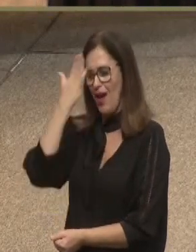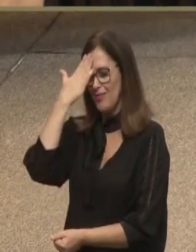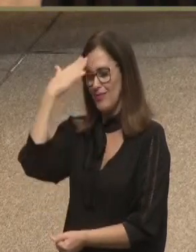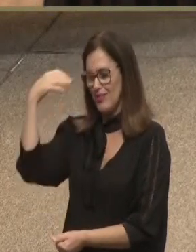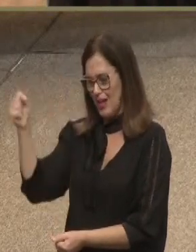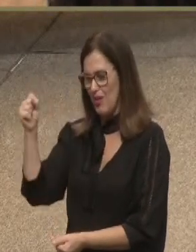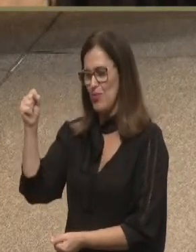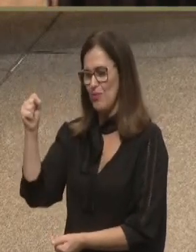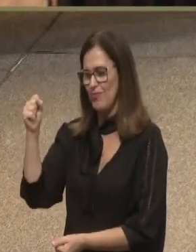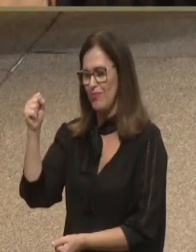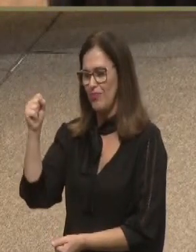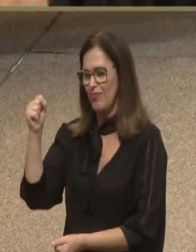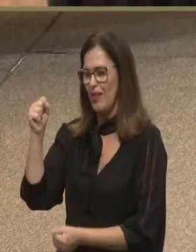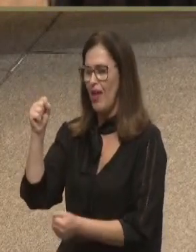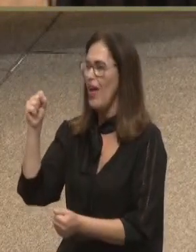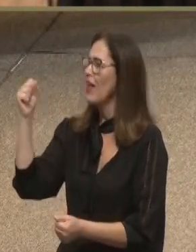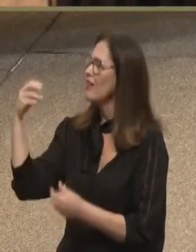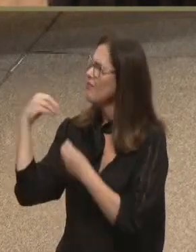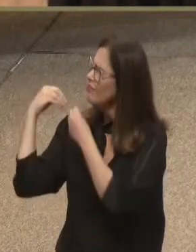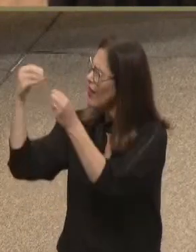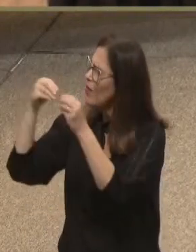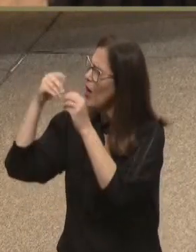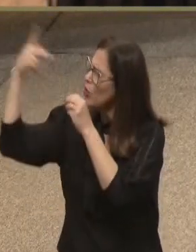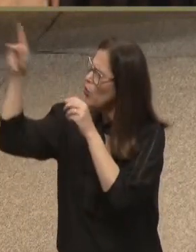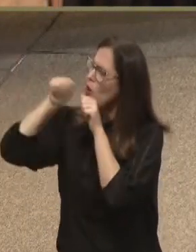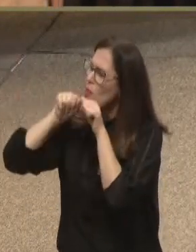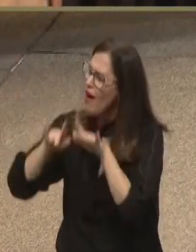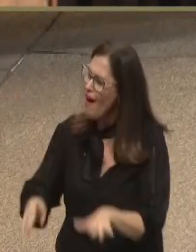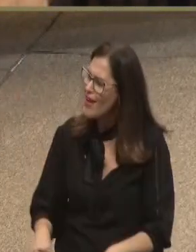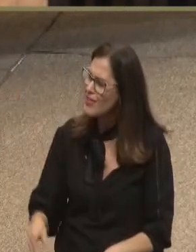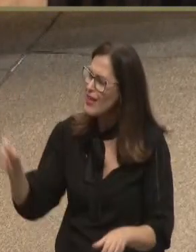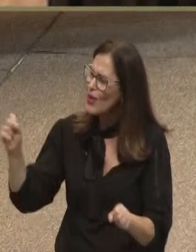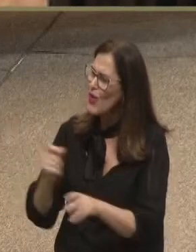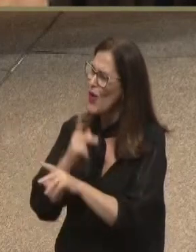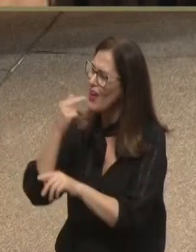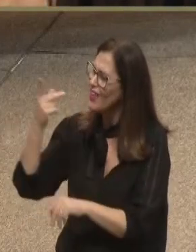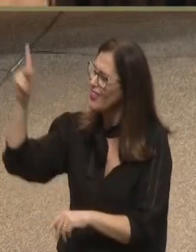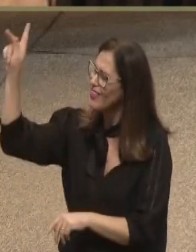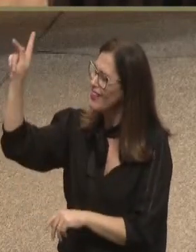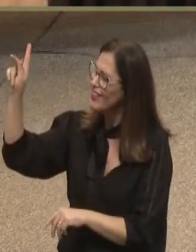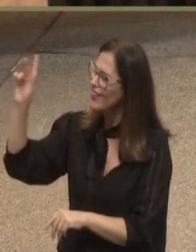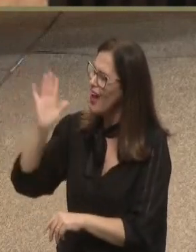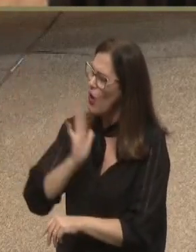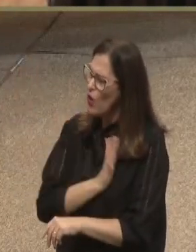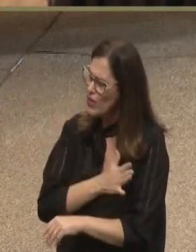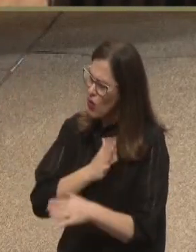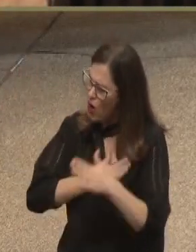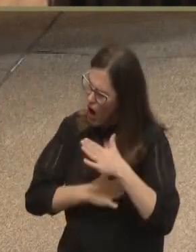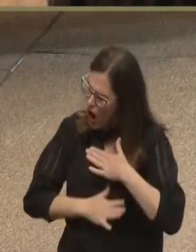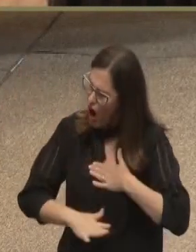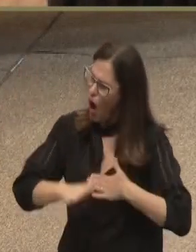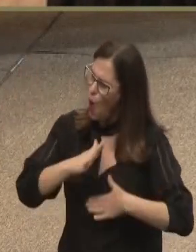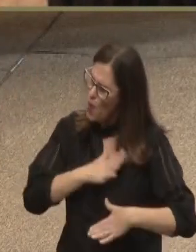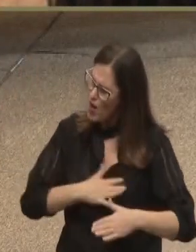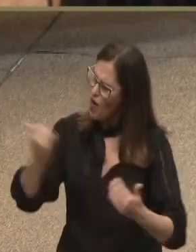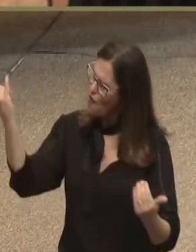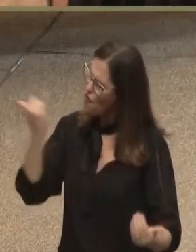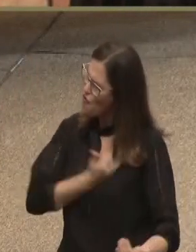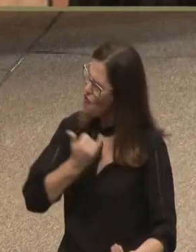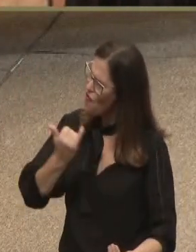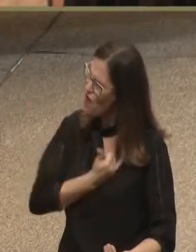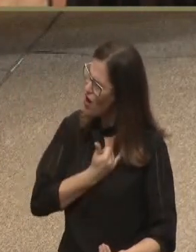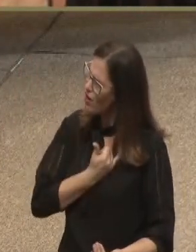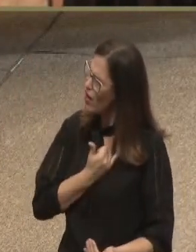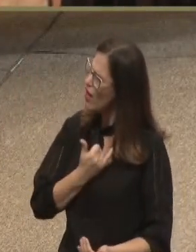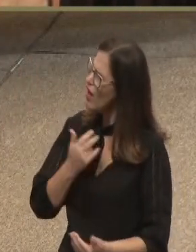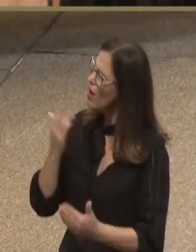sábio. Derrama a Tua paz sobre nós agora, Deus. Aquieta o nosso coração e fala-nos por meio